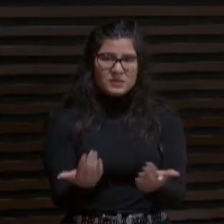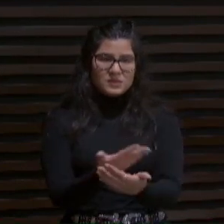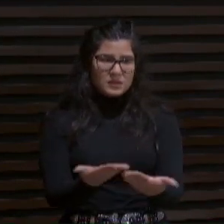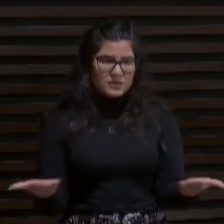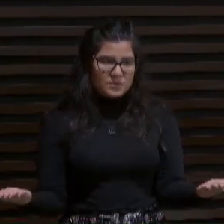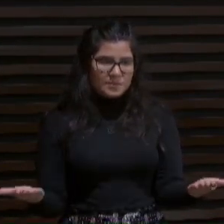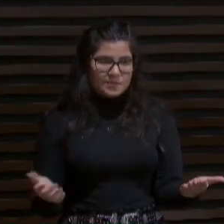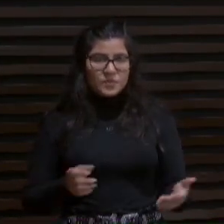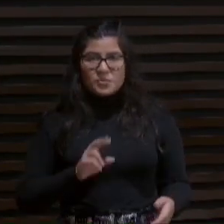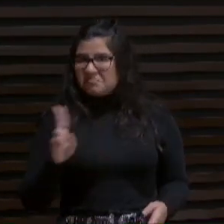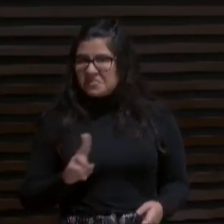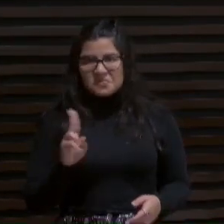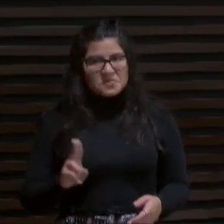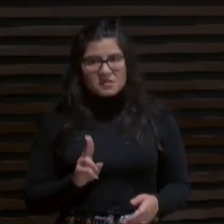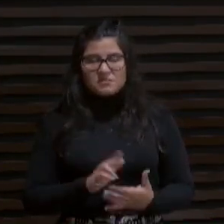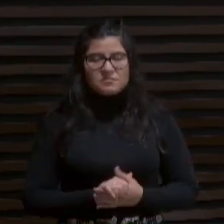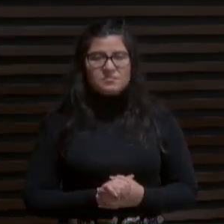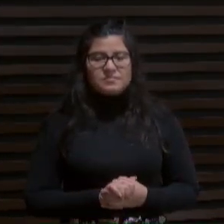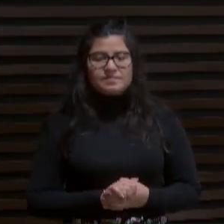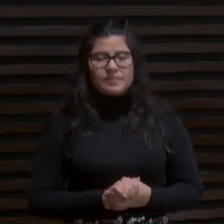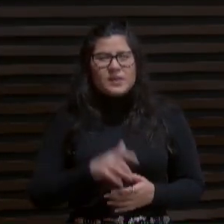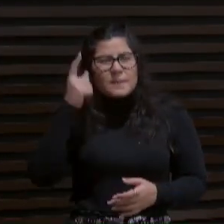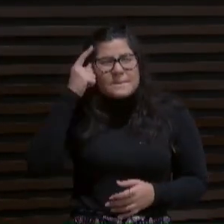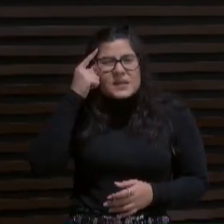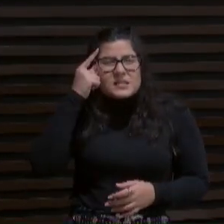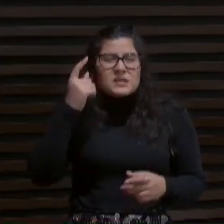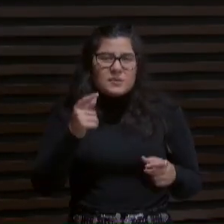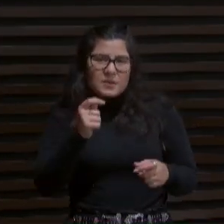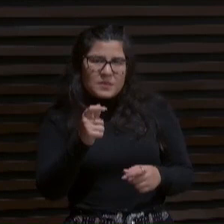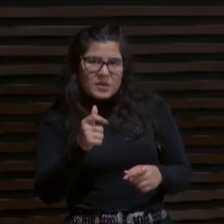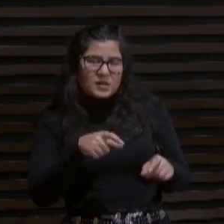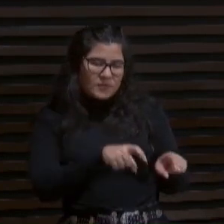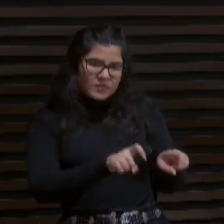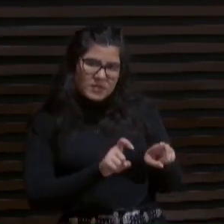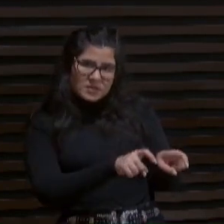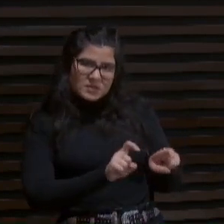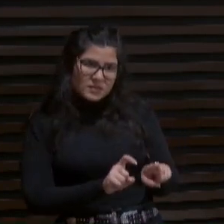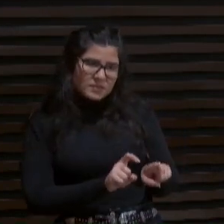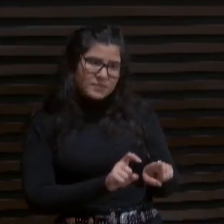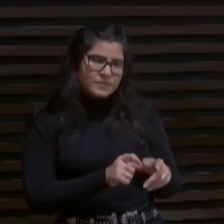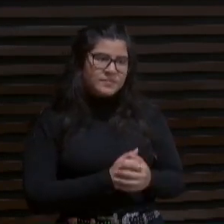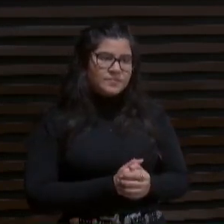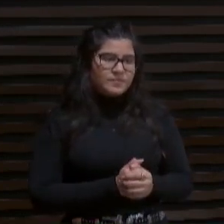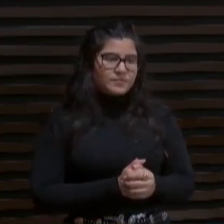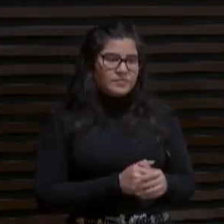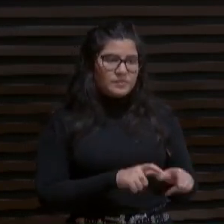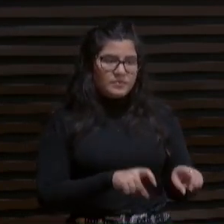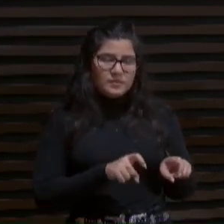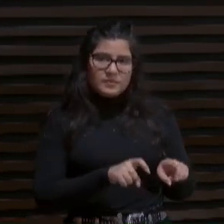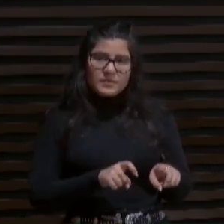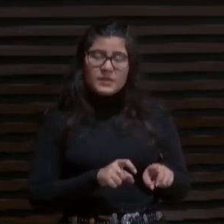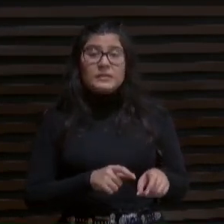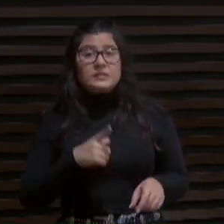o campo do Efron. Imagina uma pequena fazenda, e naquele lugar, no final daquele campo,